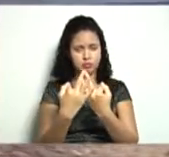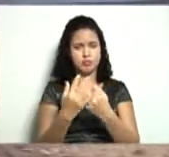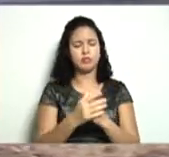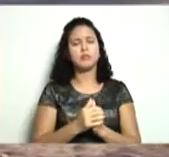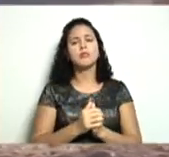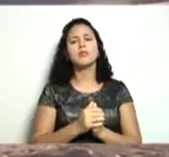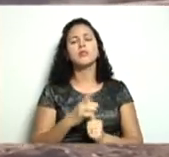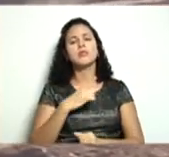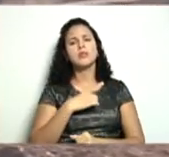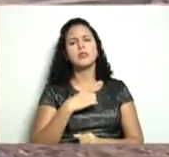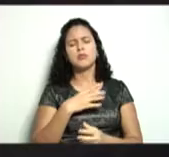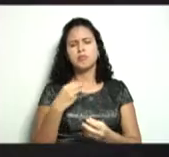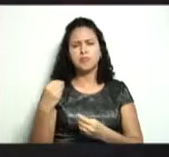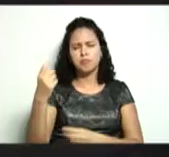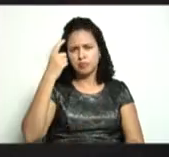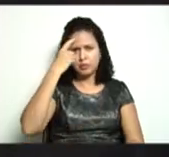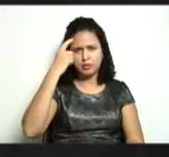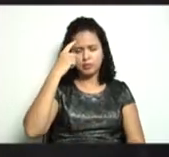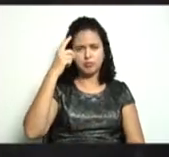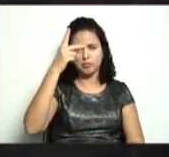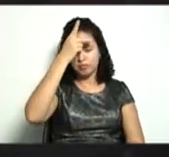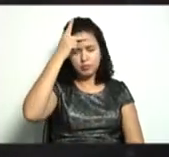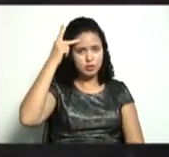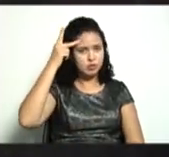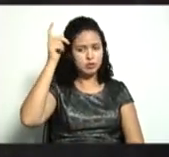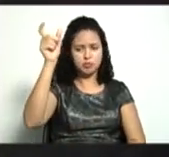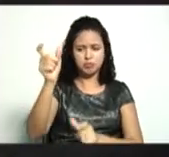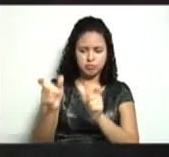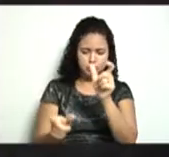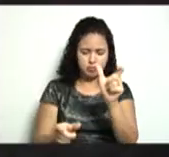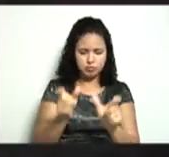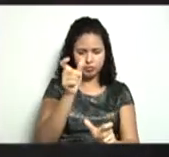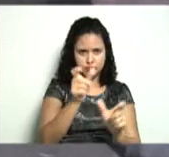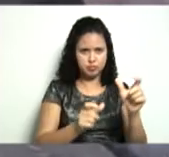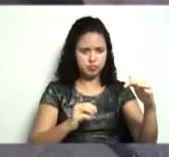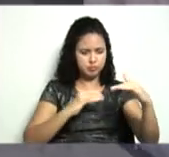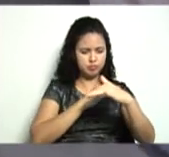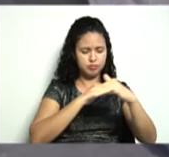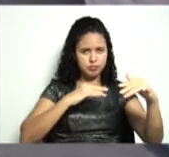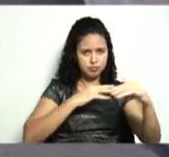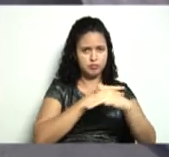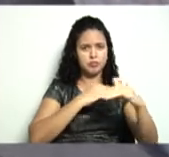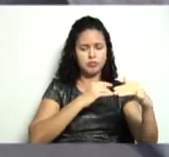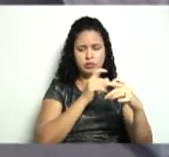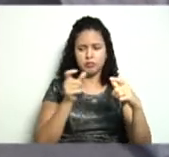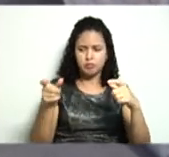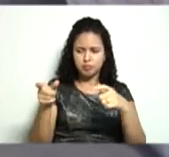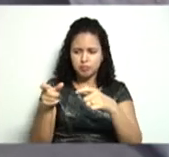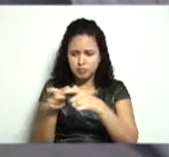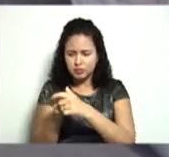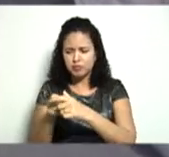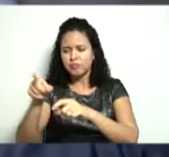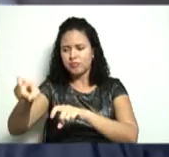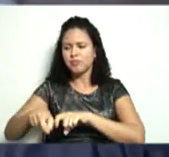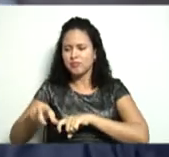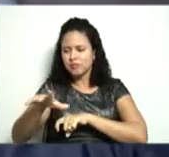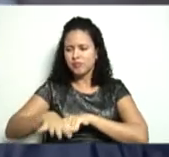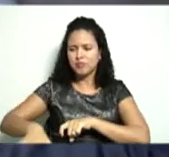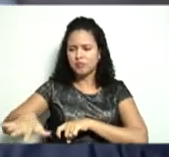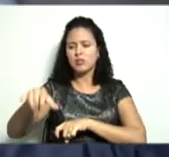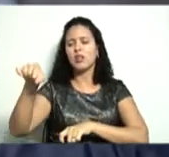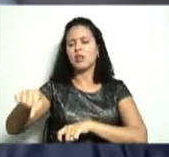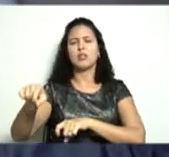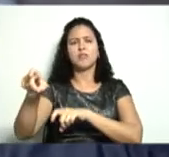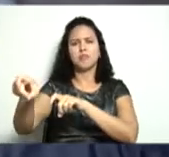muitas mais pessoas na cidade, muito menos no meio rural, e cada vez mais esses que estão no